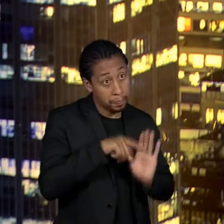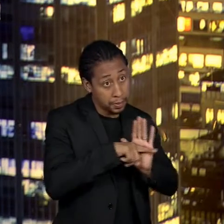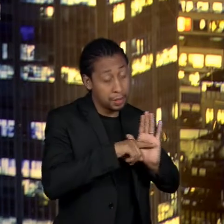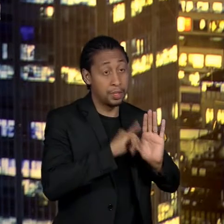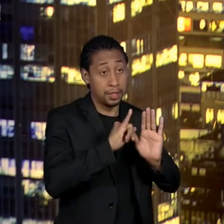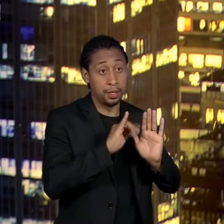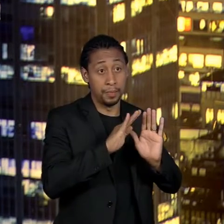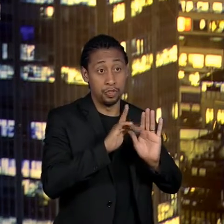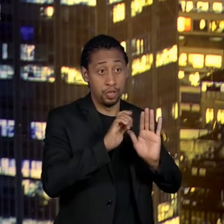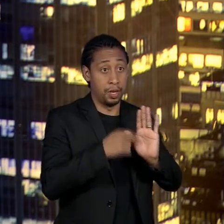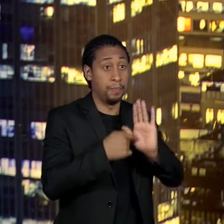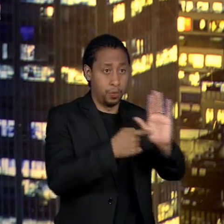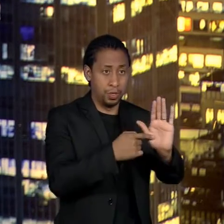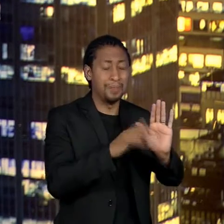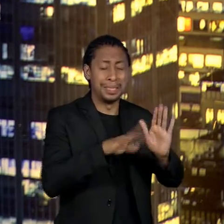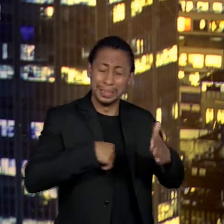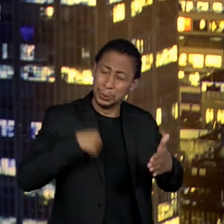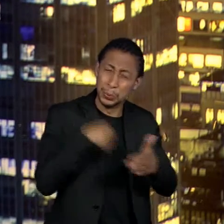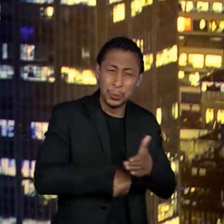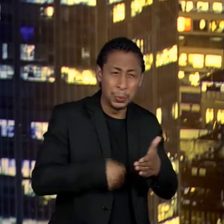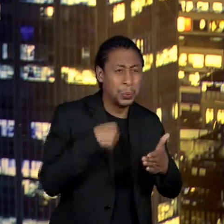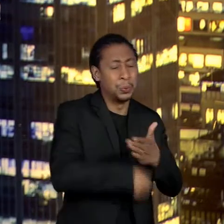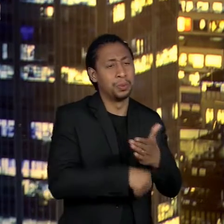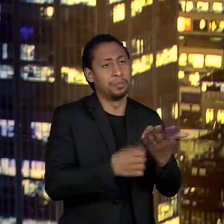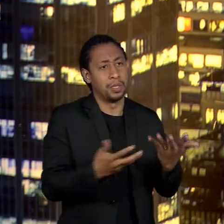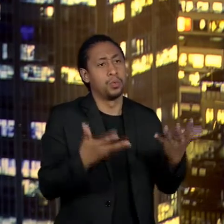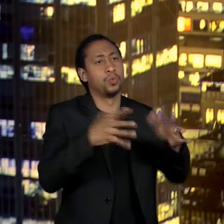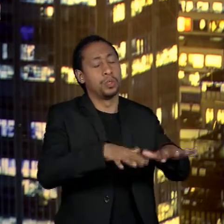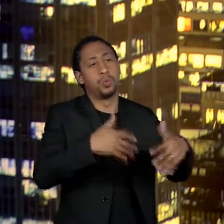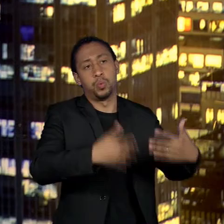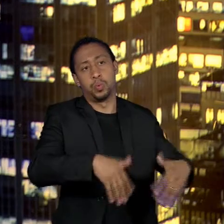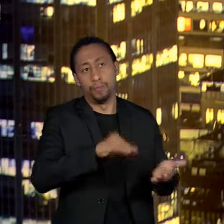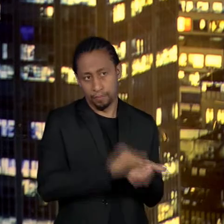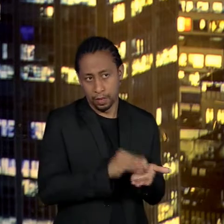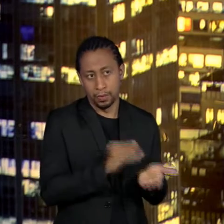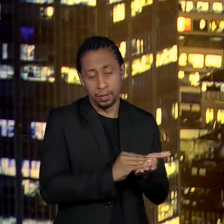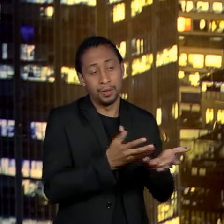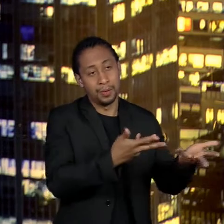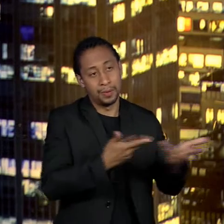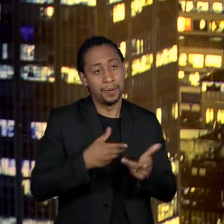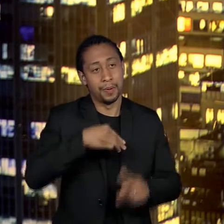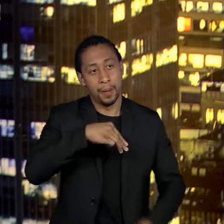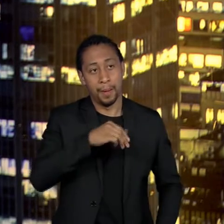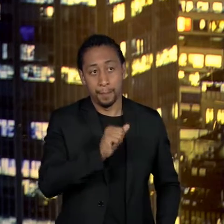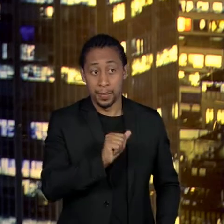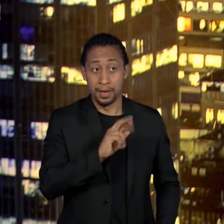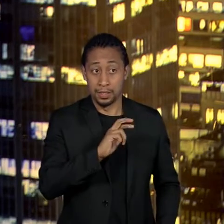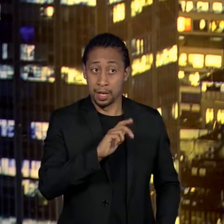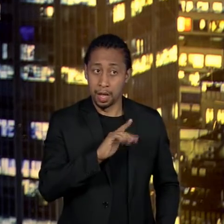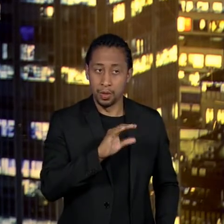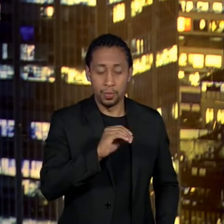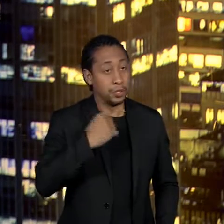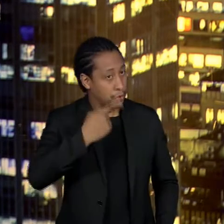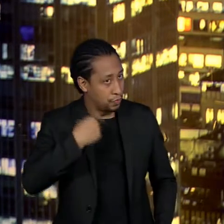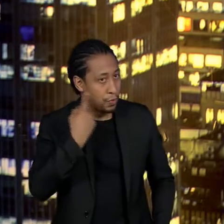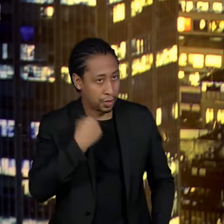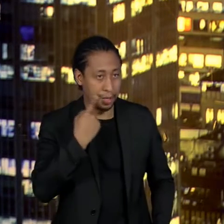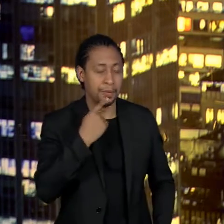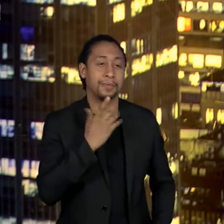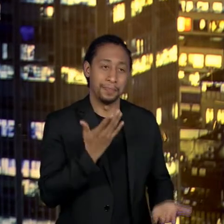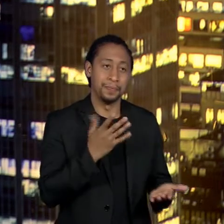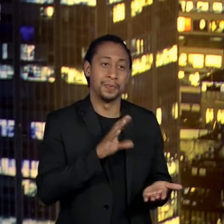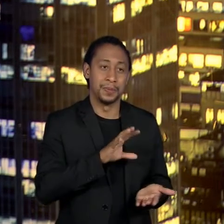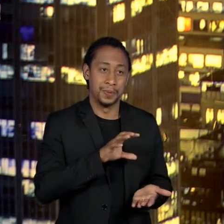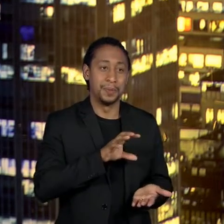luta pela inclusão ainda é grande. Nós conversamos com o Marcelo Panico, advogado de relações institucionais da